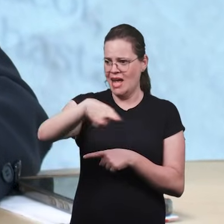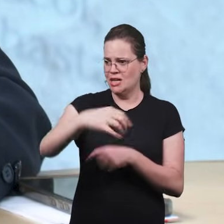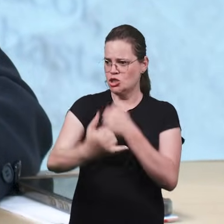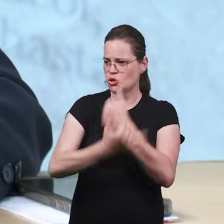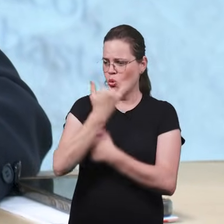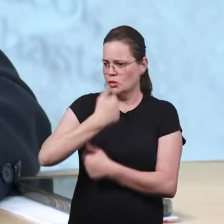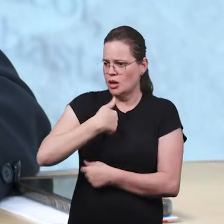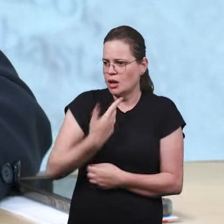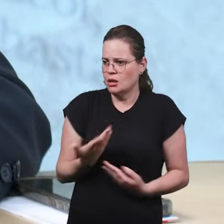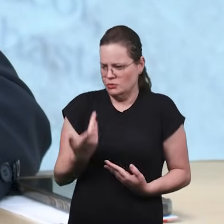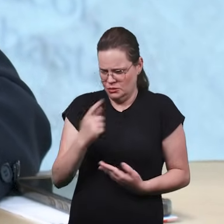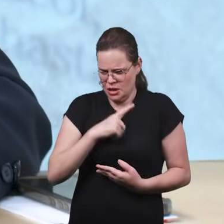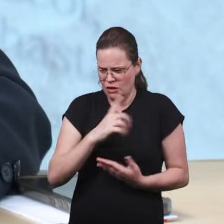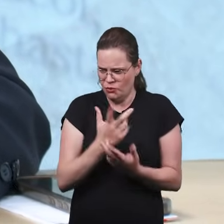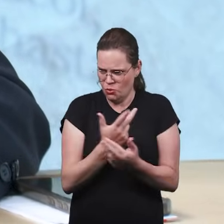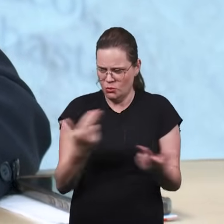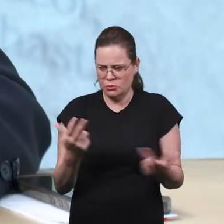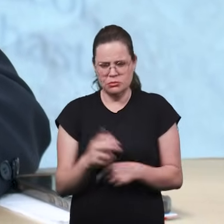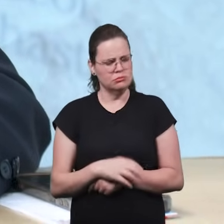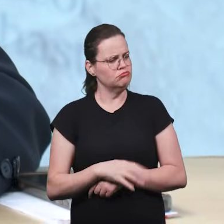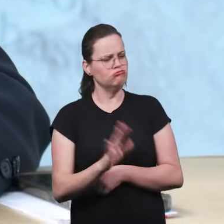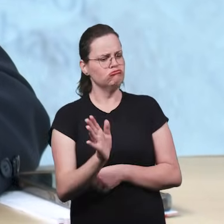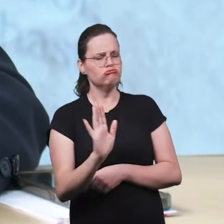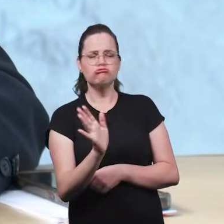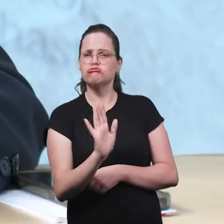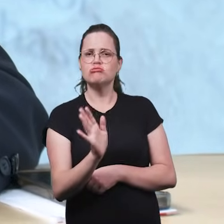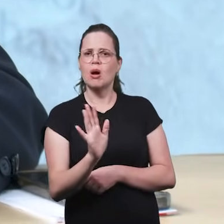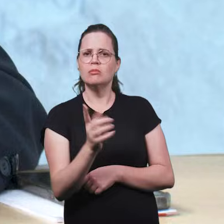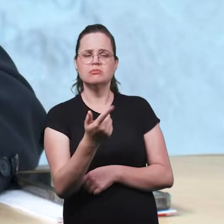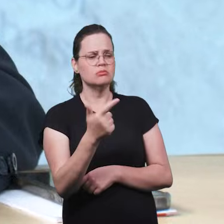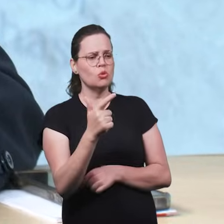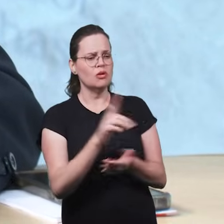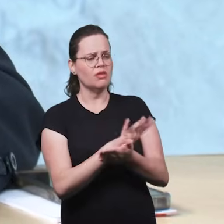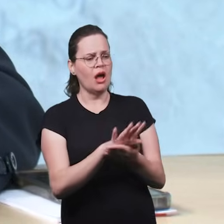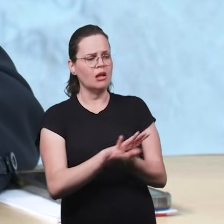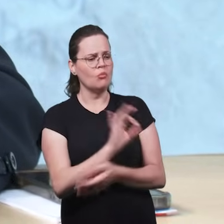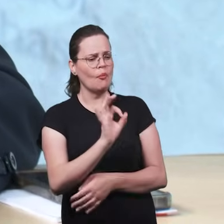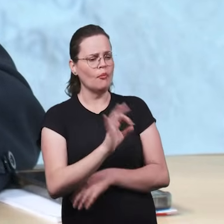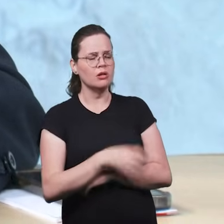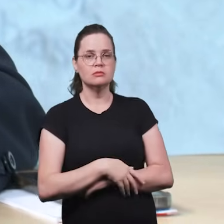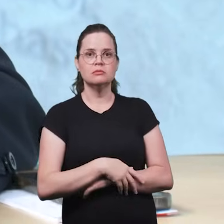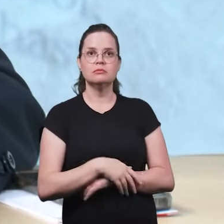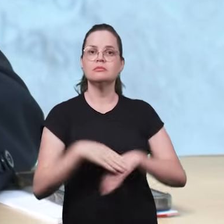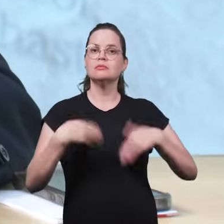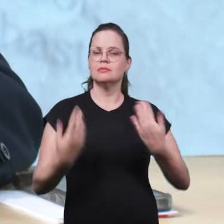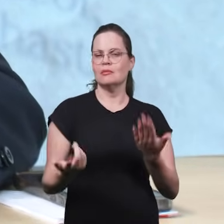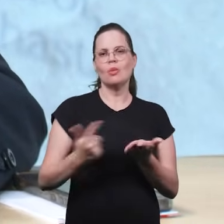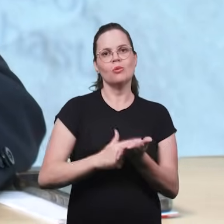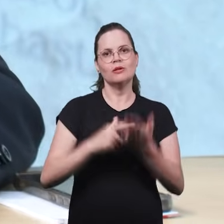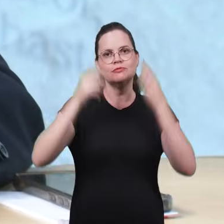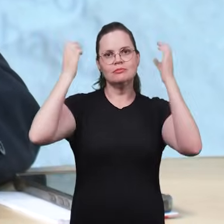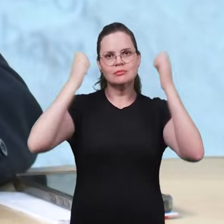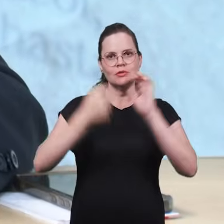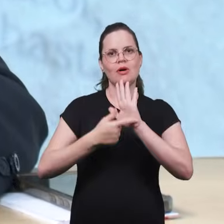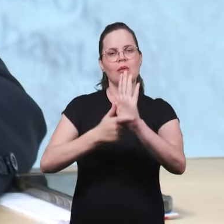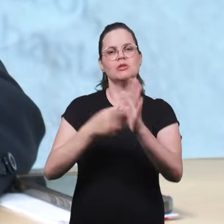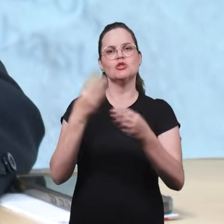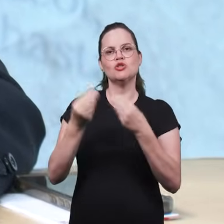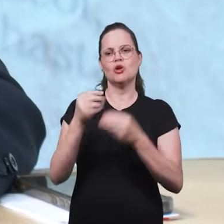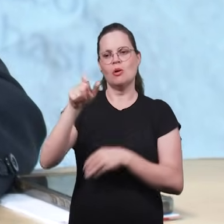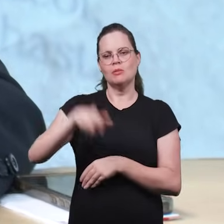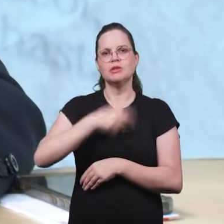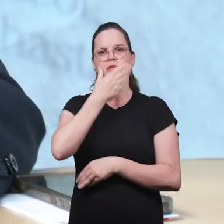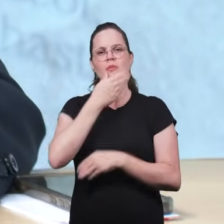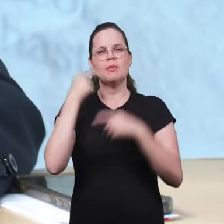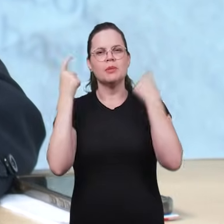minha vida? E aqueles rapazes disseram: não foi feito nada. E a partir daí o livro de Esther vai mostrar justamente a preocupação